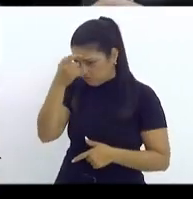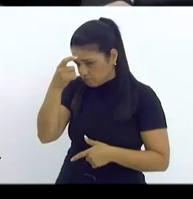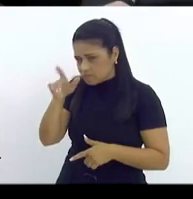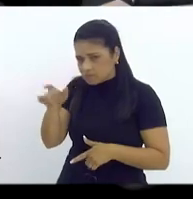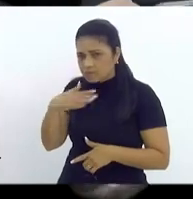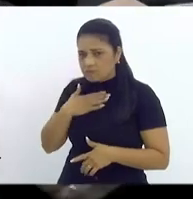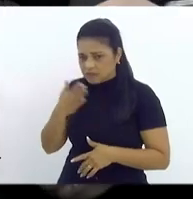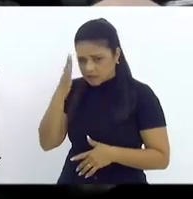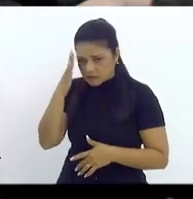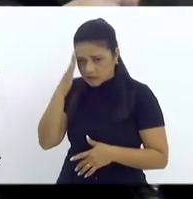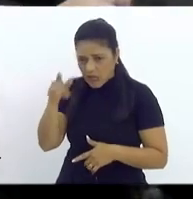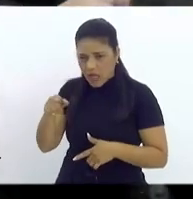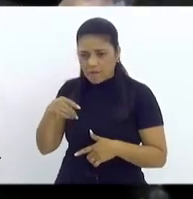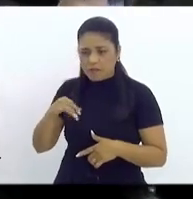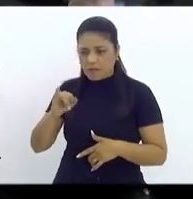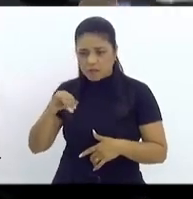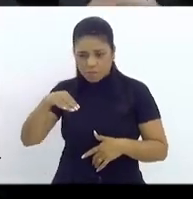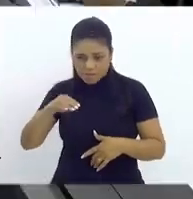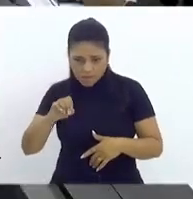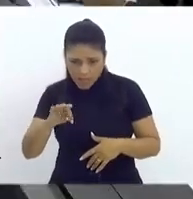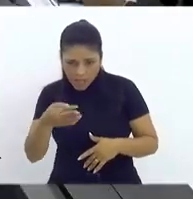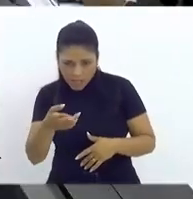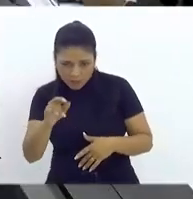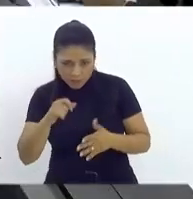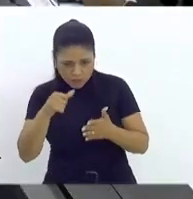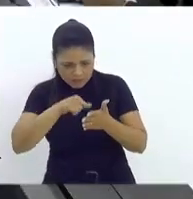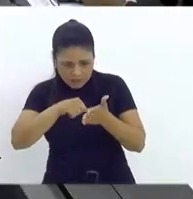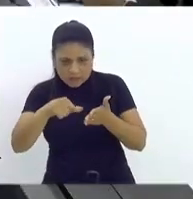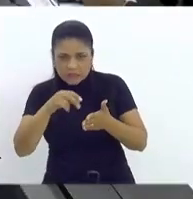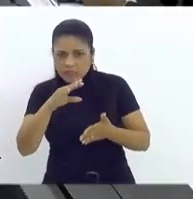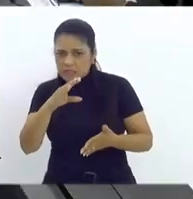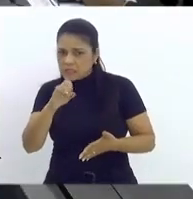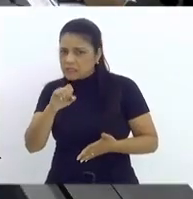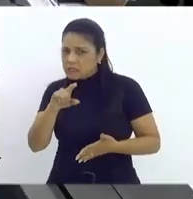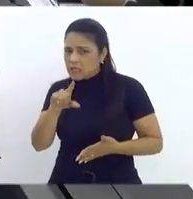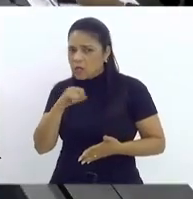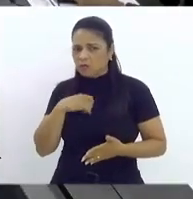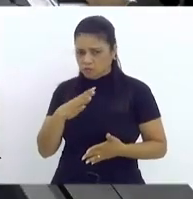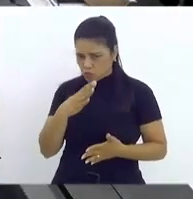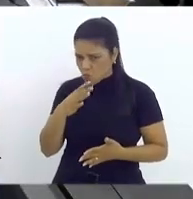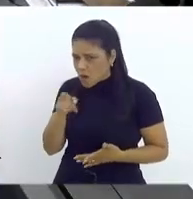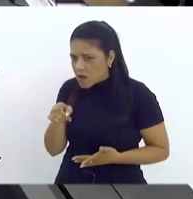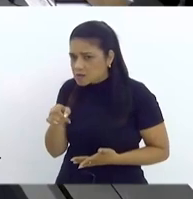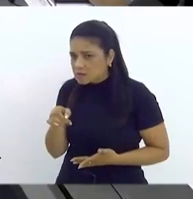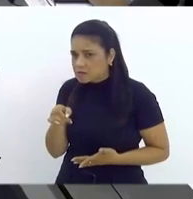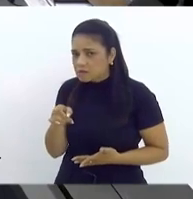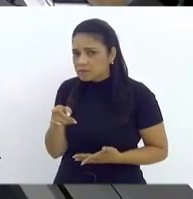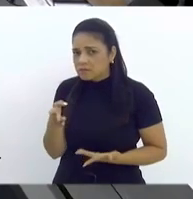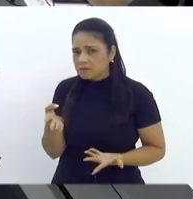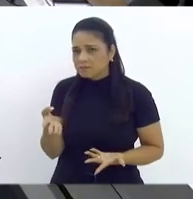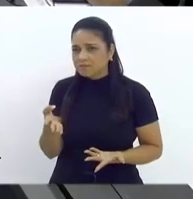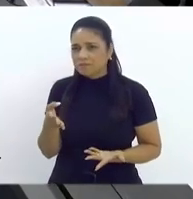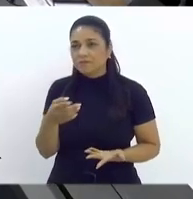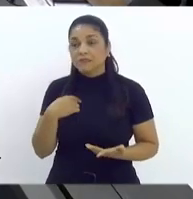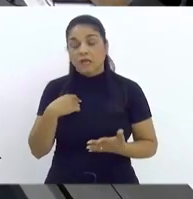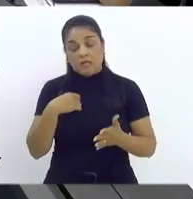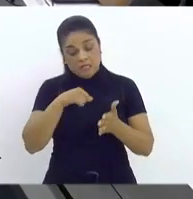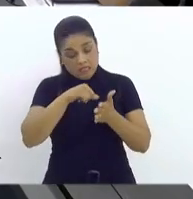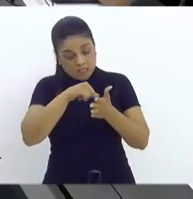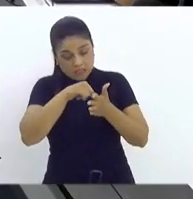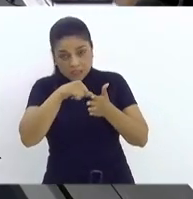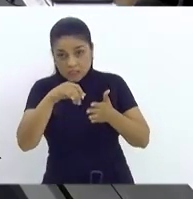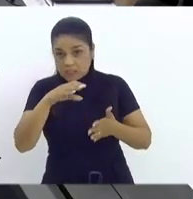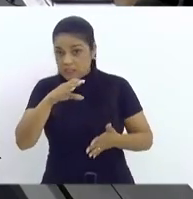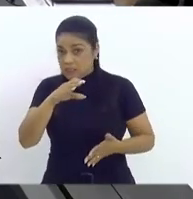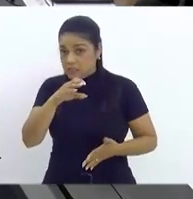Inmetro, que o cara coloca como se fosse vistoriado? São terceirizados de vocês, vocês têm que ter ciência dessa operação. Para colocar um selo do Inmetro,